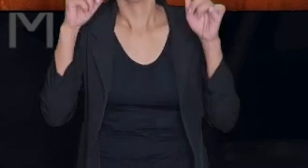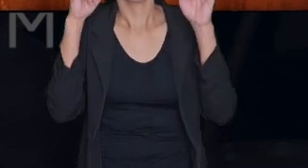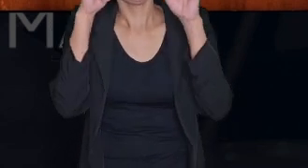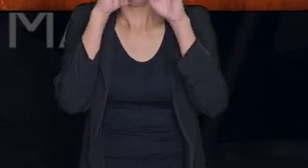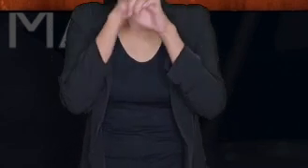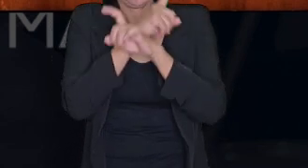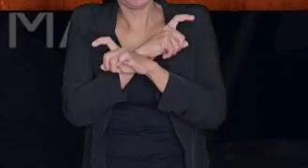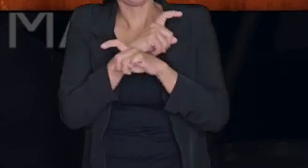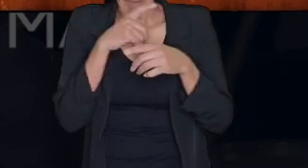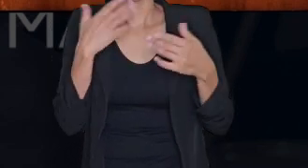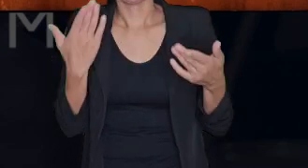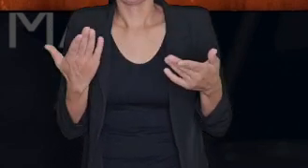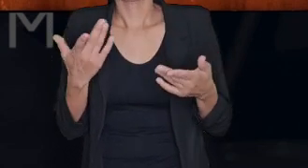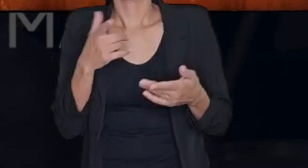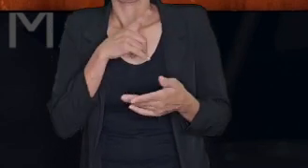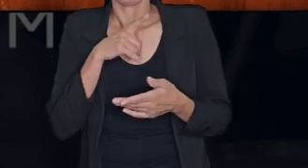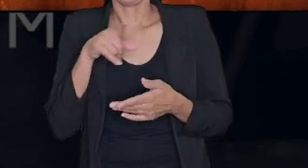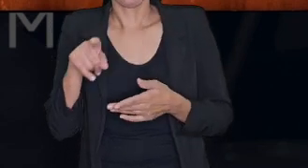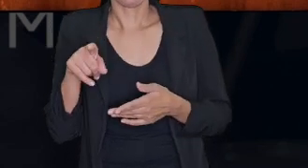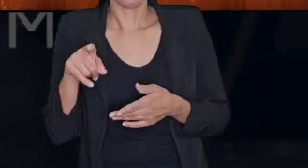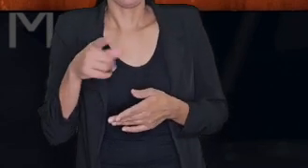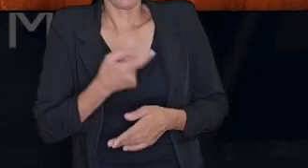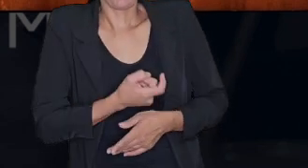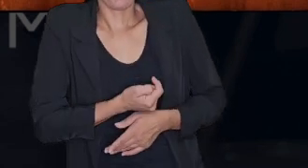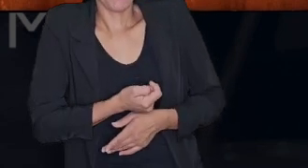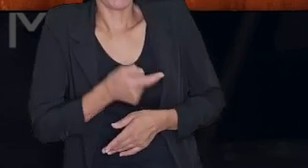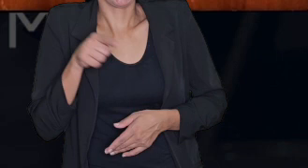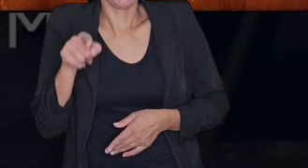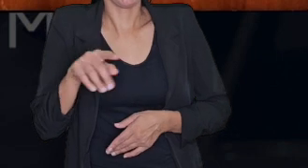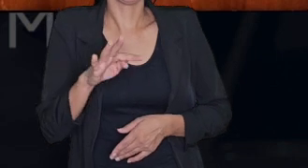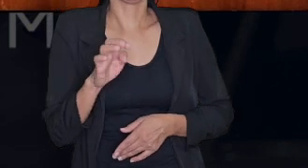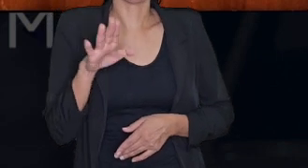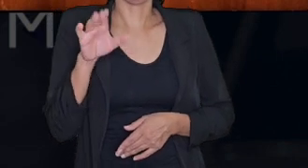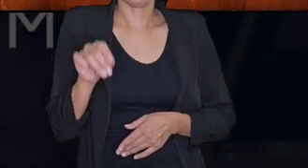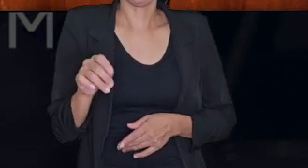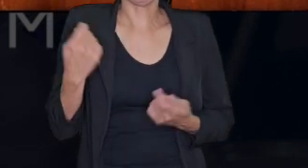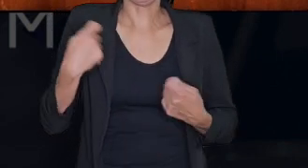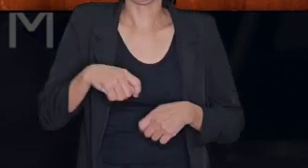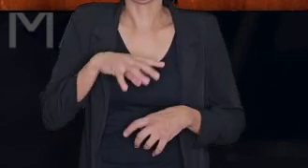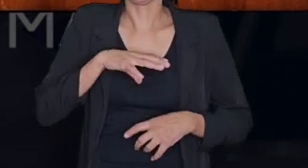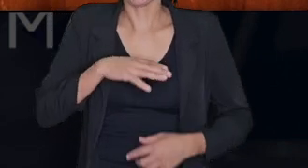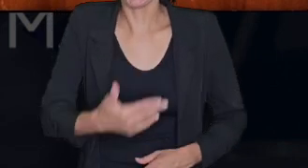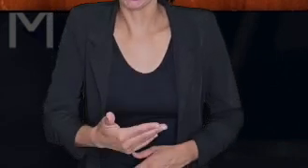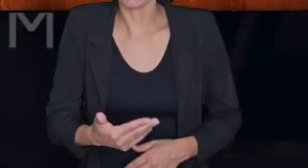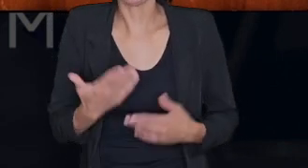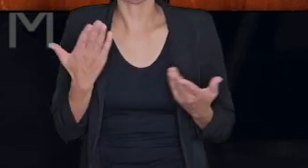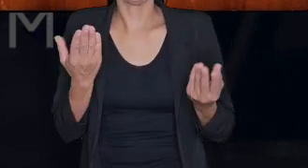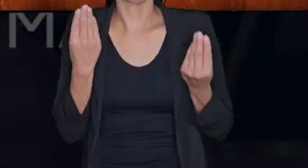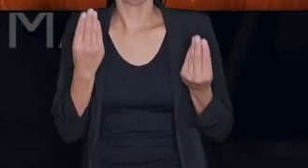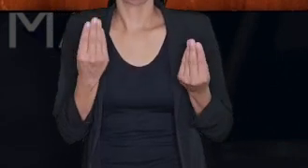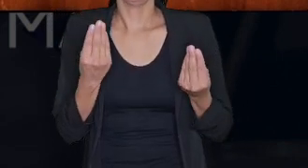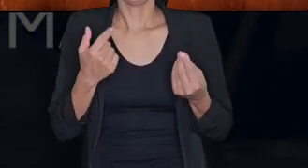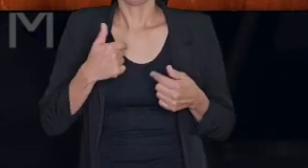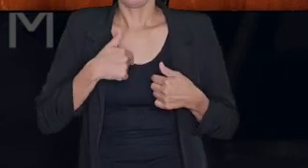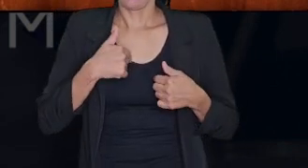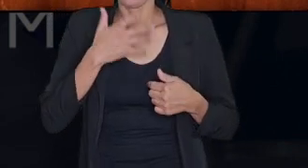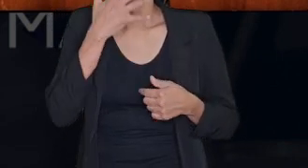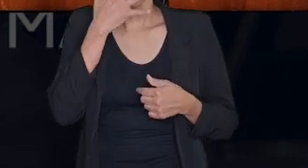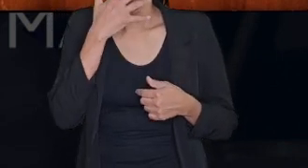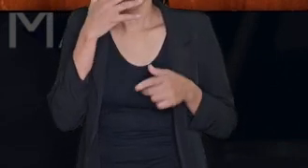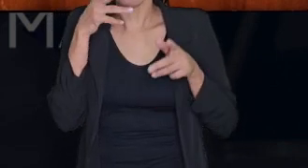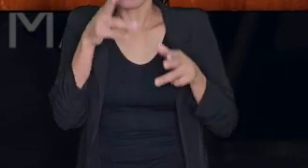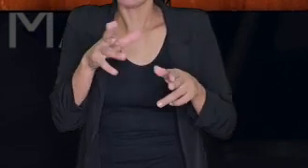juiz por isso. Difícil, assim, aí é covardia do tabelião? O tabelião tem que ter mais estômago?